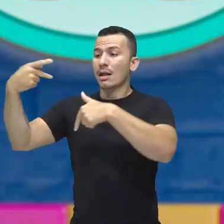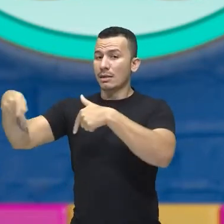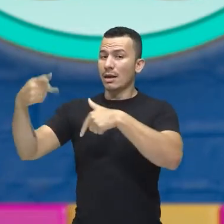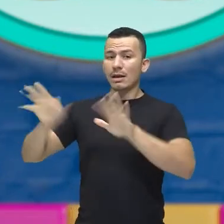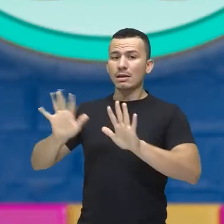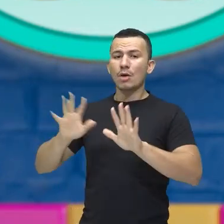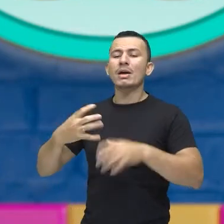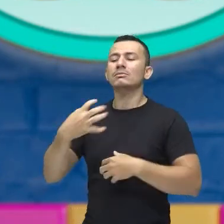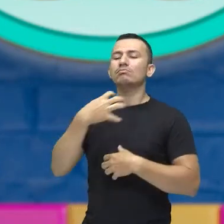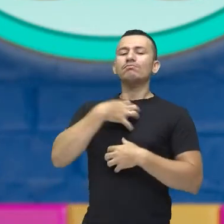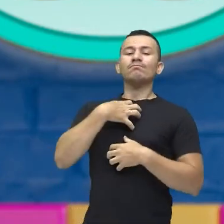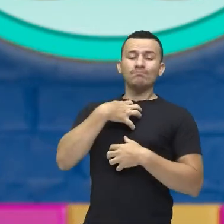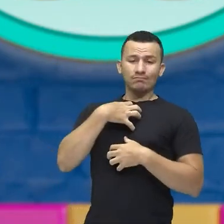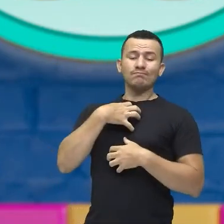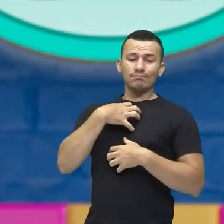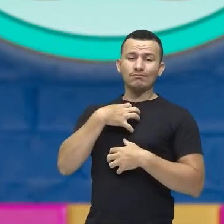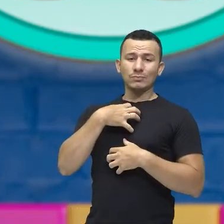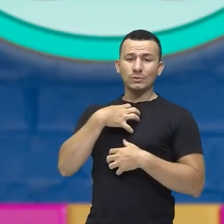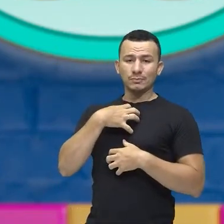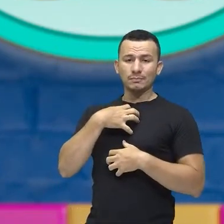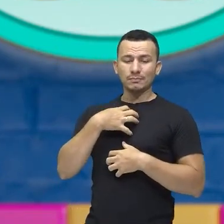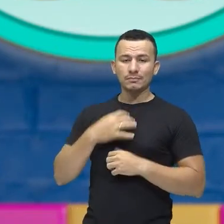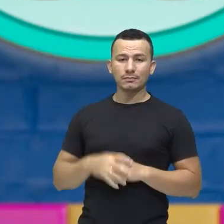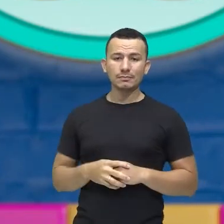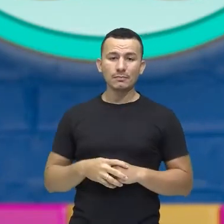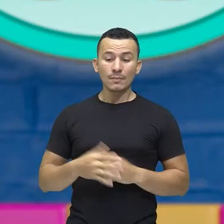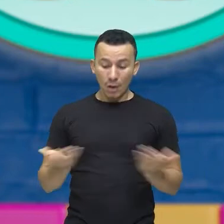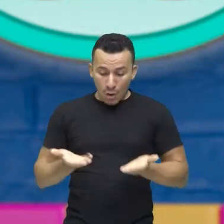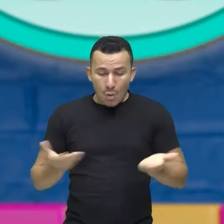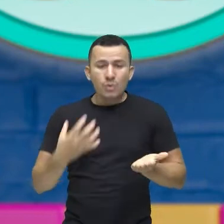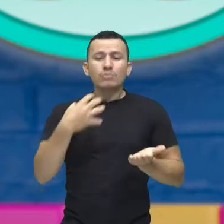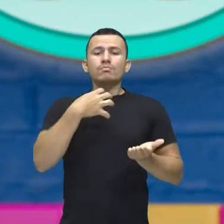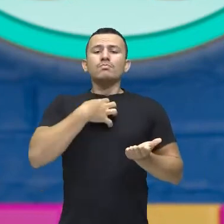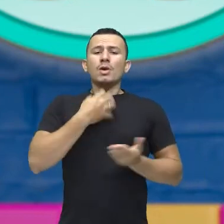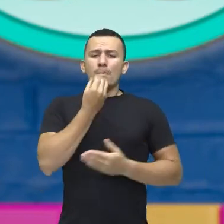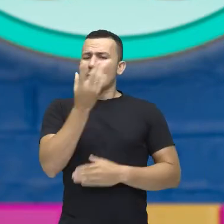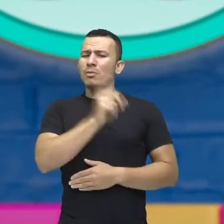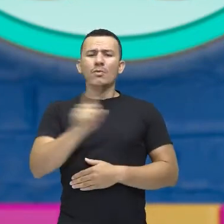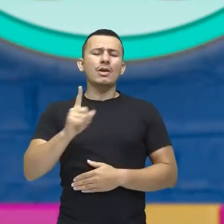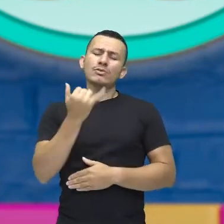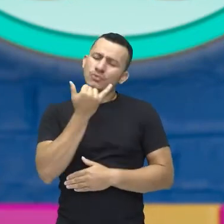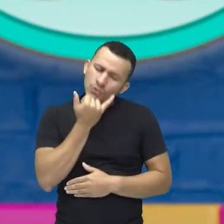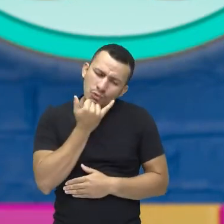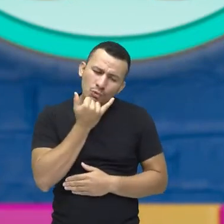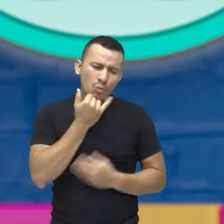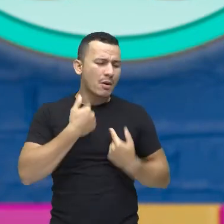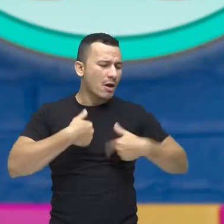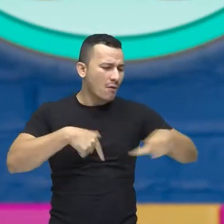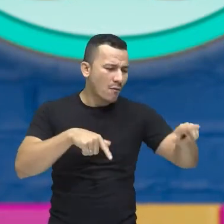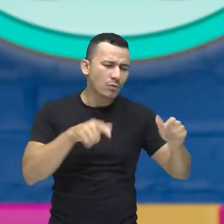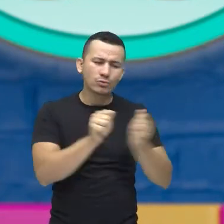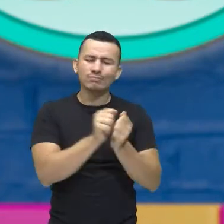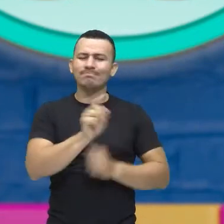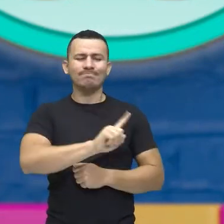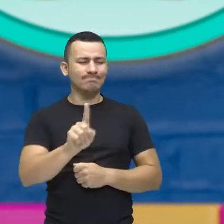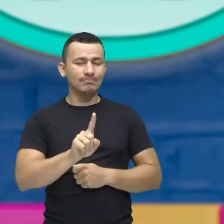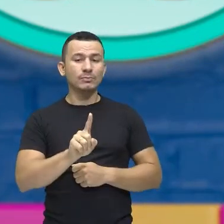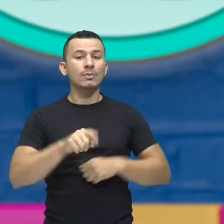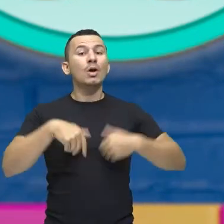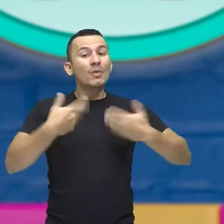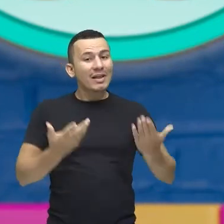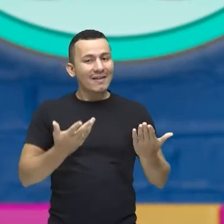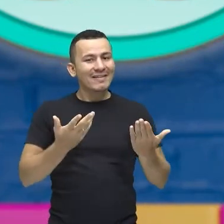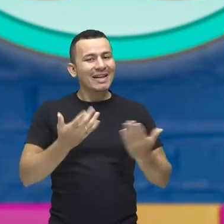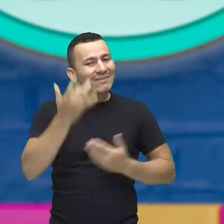nós estamos sentindo em função disso. Então, olha, não estou me sentindo bem com essa situação, infelizmente não vou poder te atender. isso pode